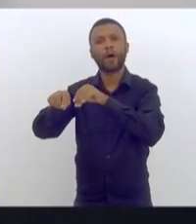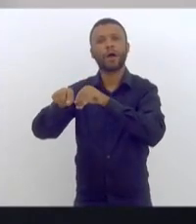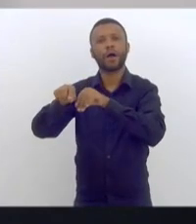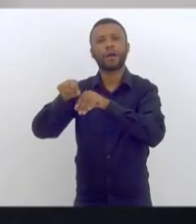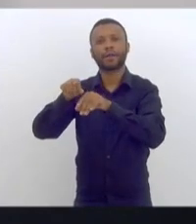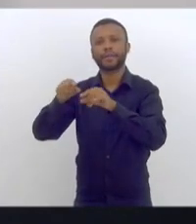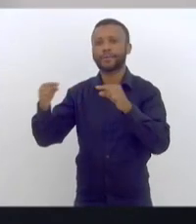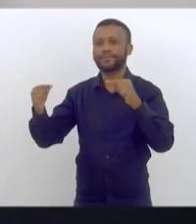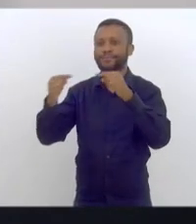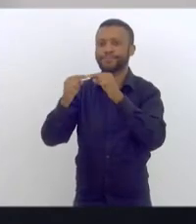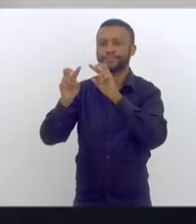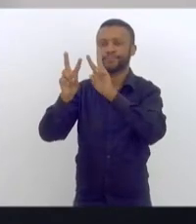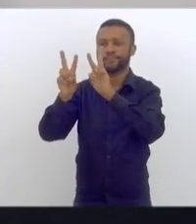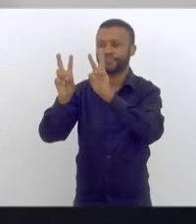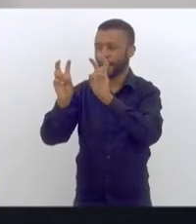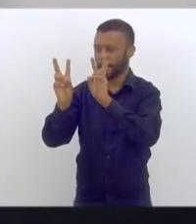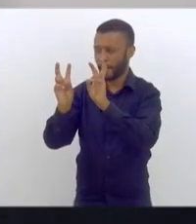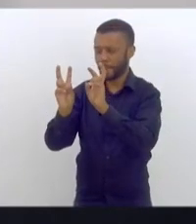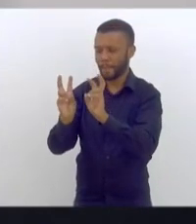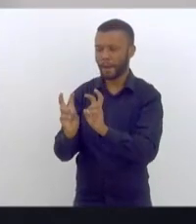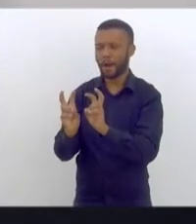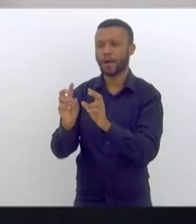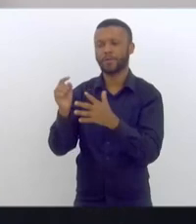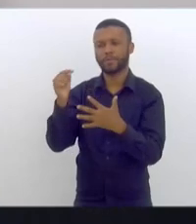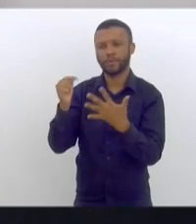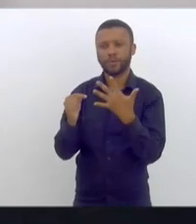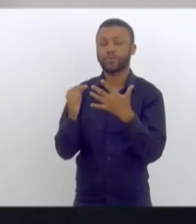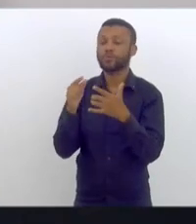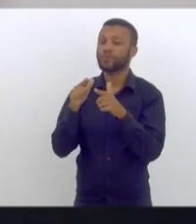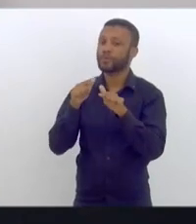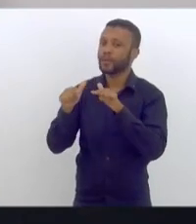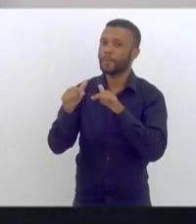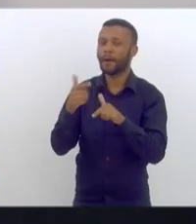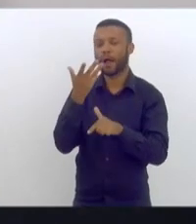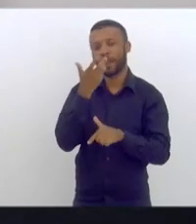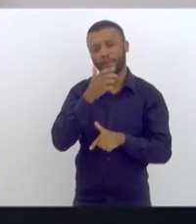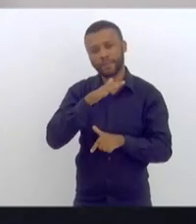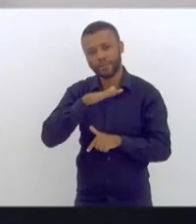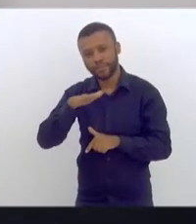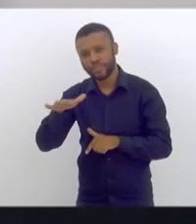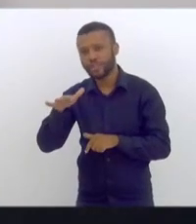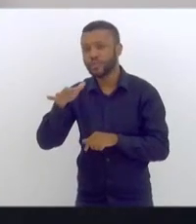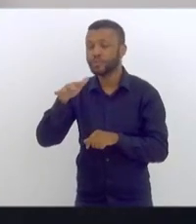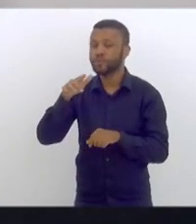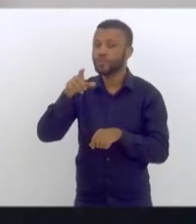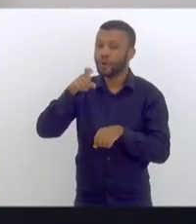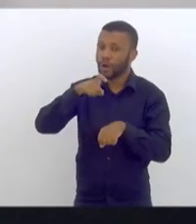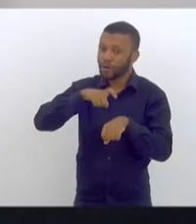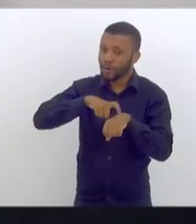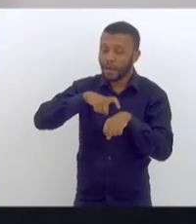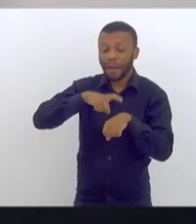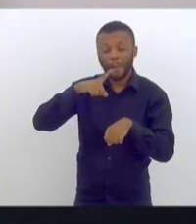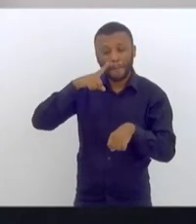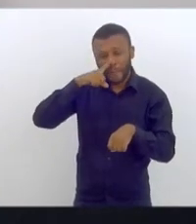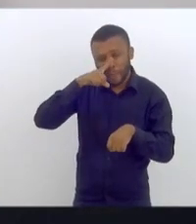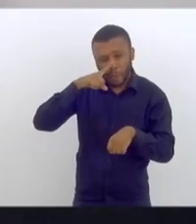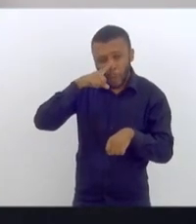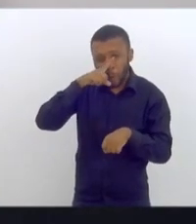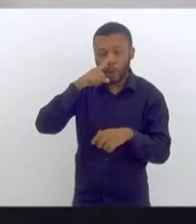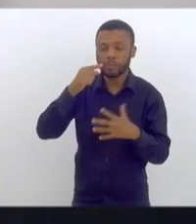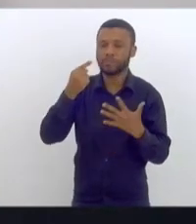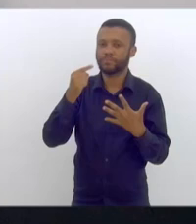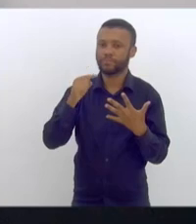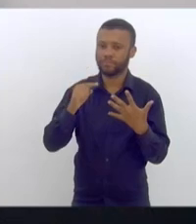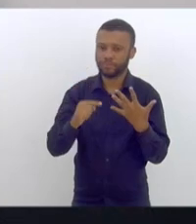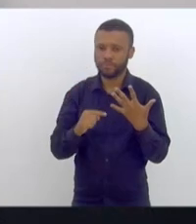essas questões em relação ao trabalho infantil trabalho noturno perigoso etc etc porque